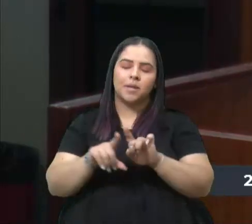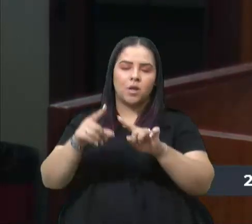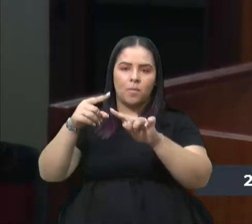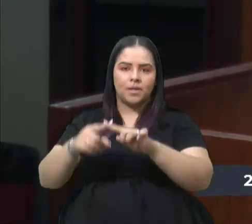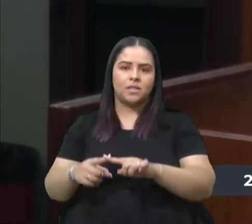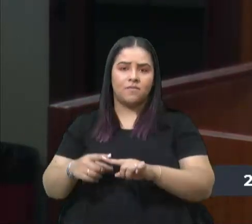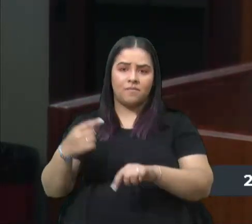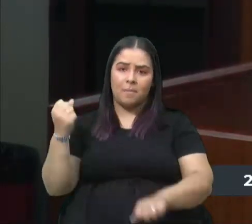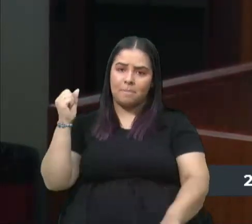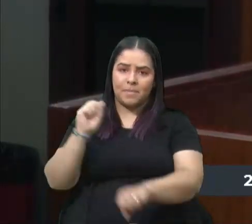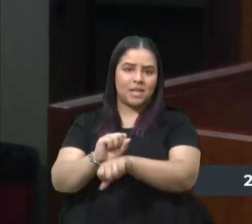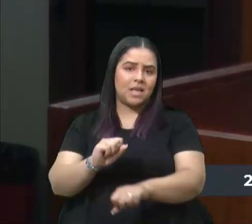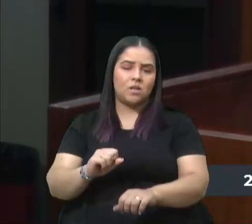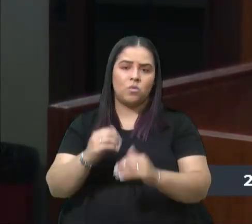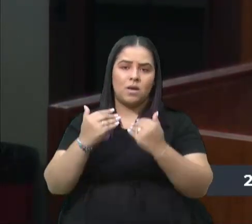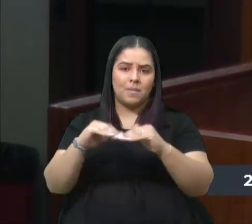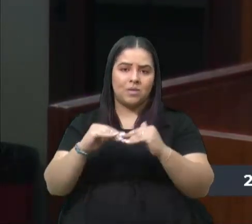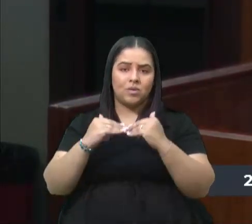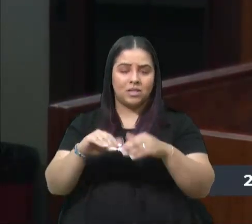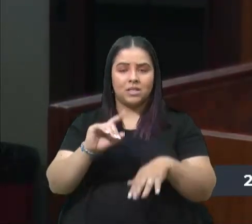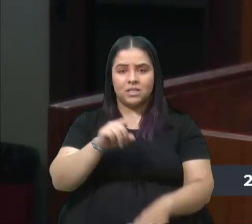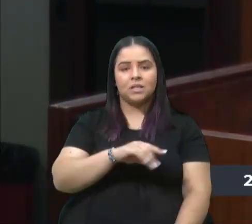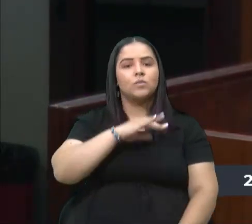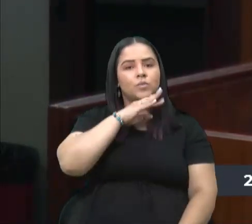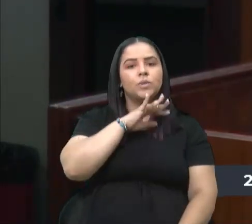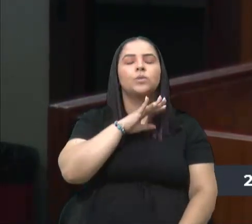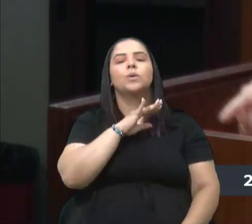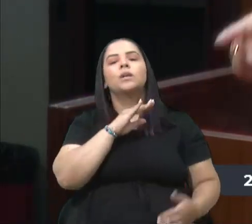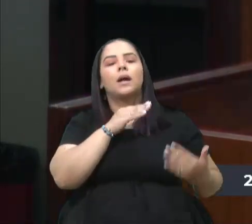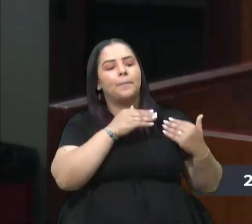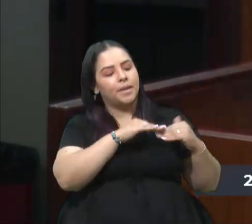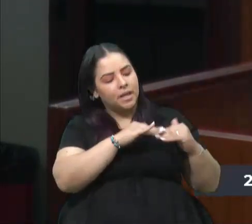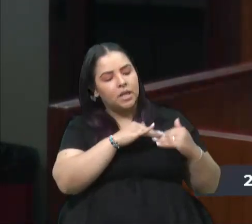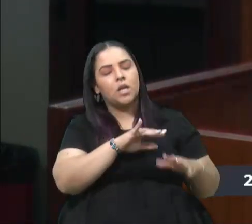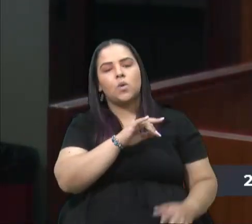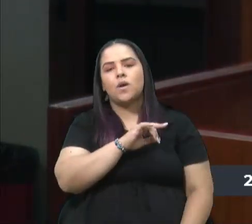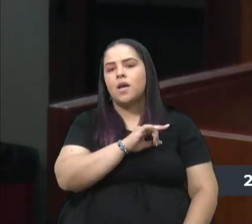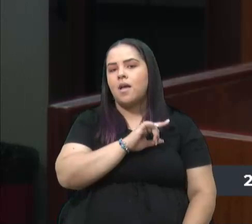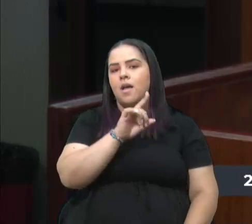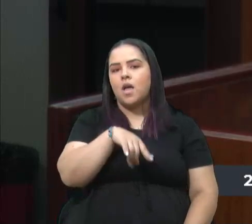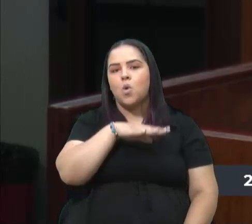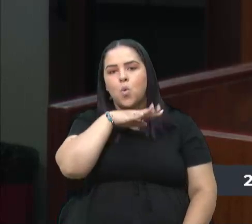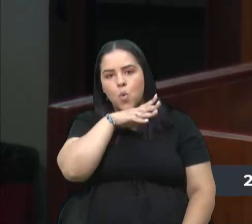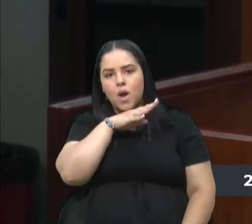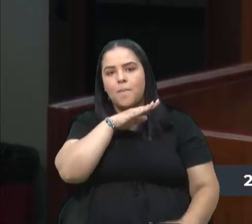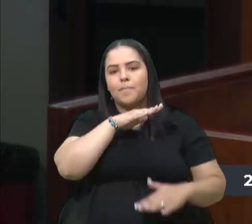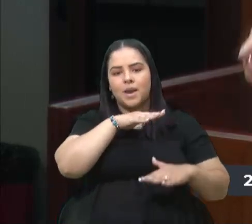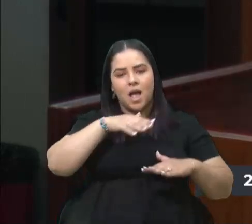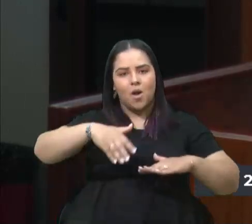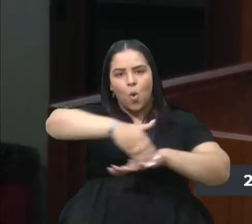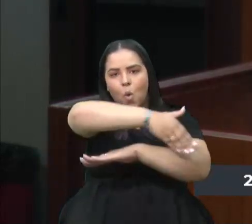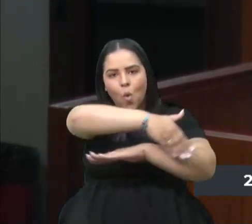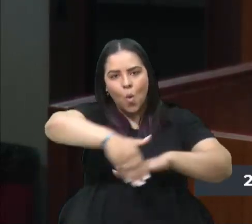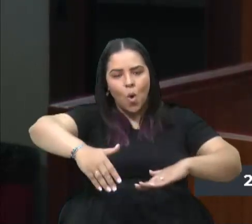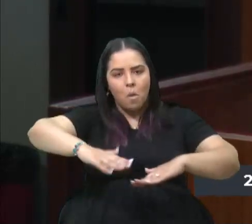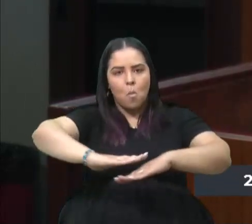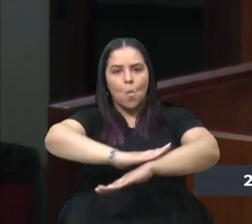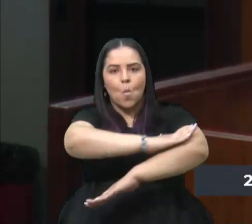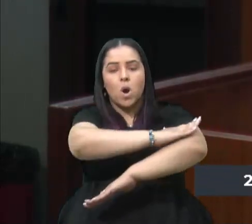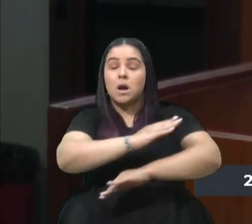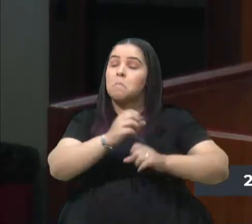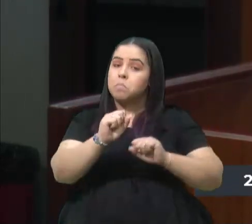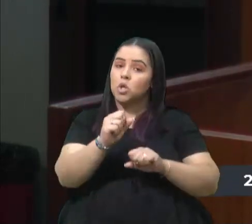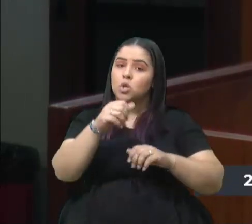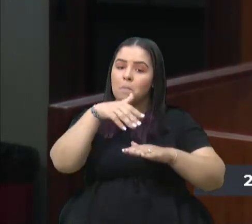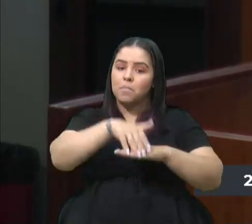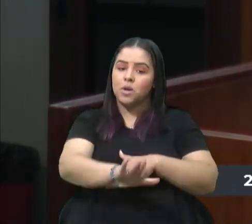ficar parado. E ele acaba prejudicando o caminhão, acaba prejudicando o asfalto, acaba talvez abrindo um buraco